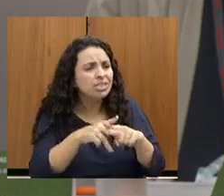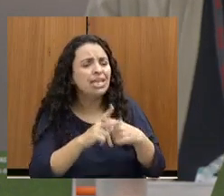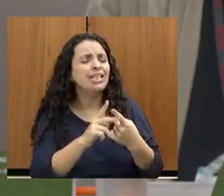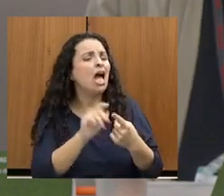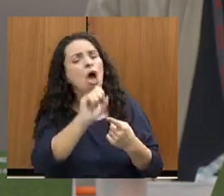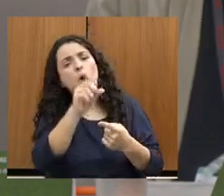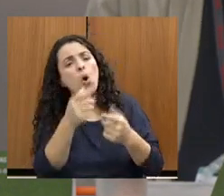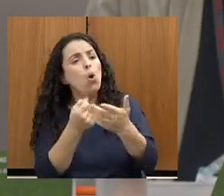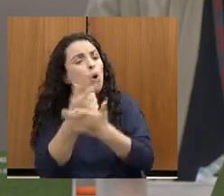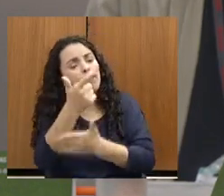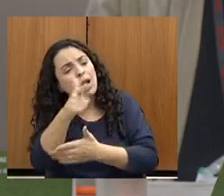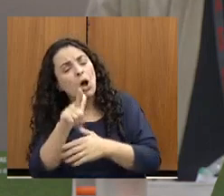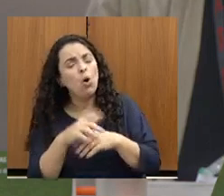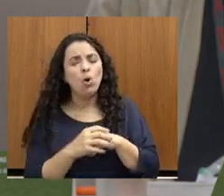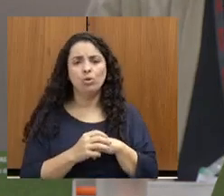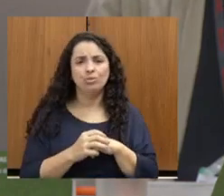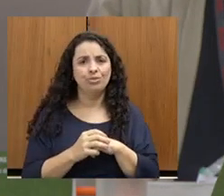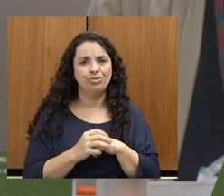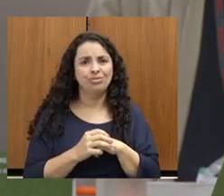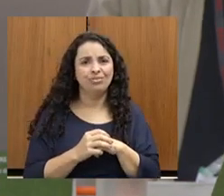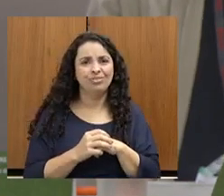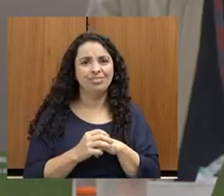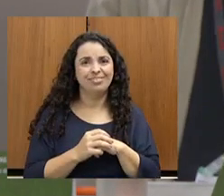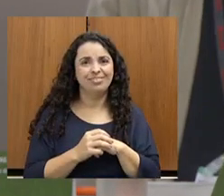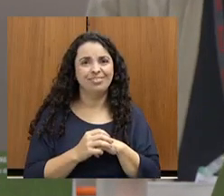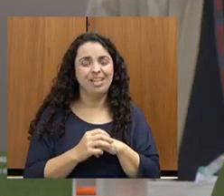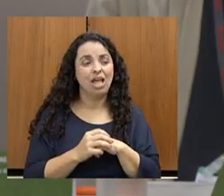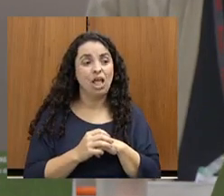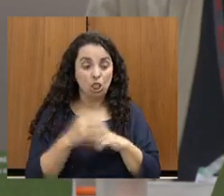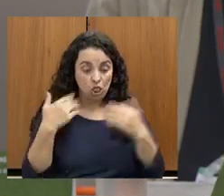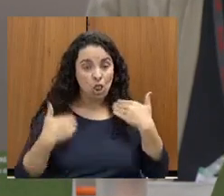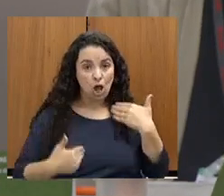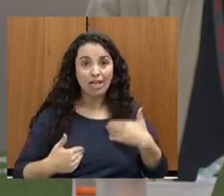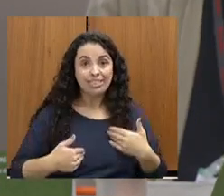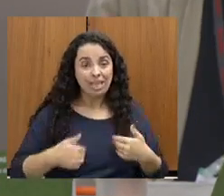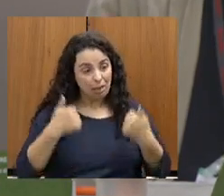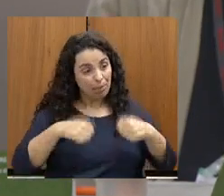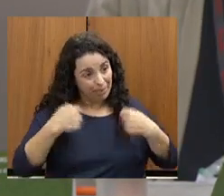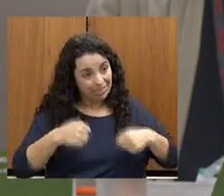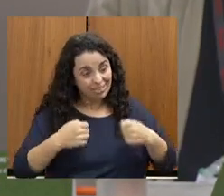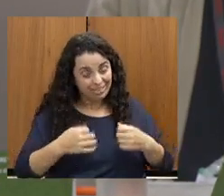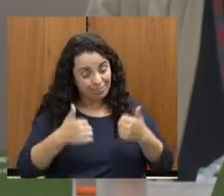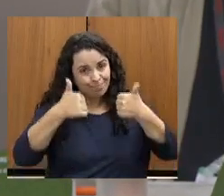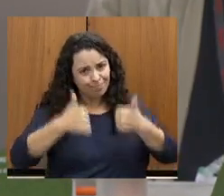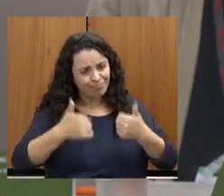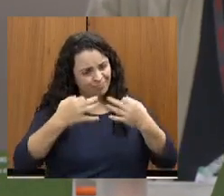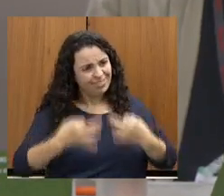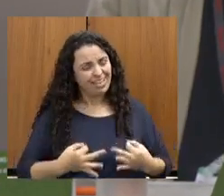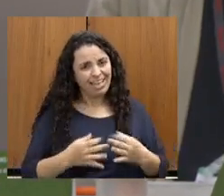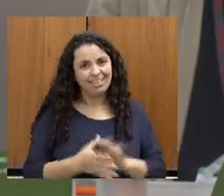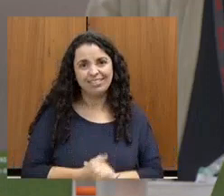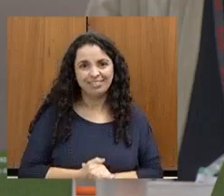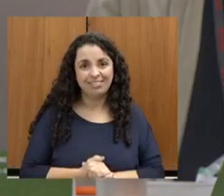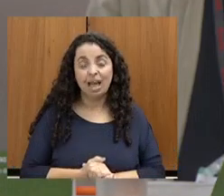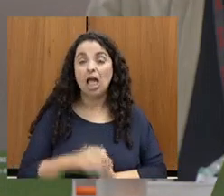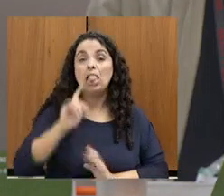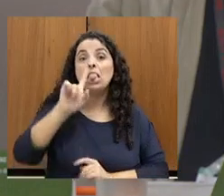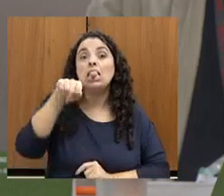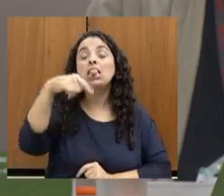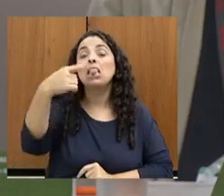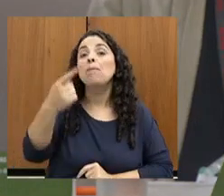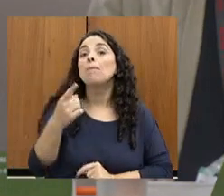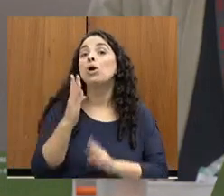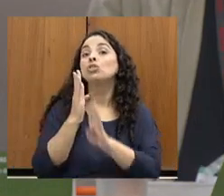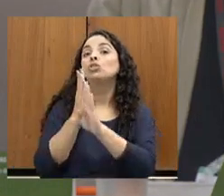E aí eu descubro, após o fato, que quem quebrou o fone com testemunhas foi o Lucas, jogando o fone para longe.